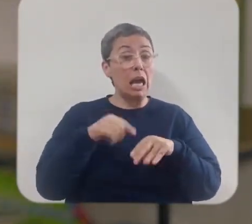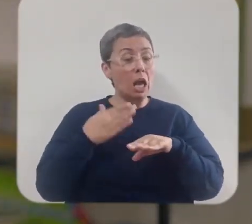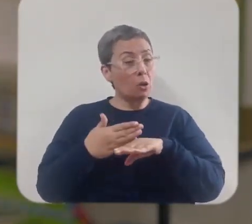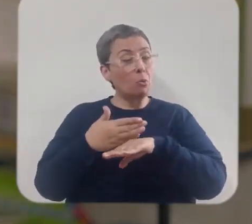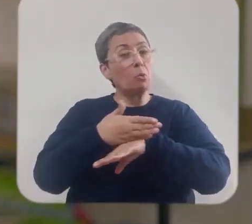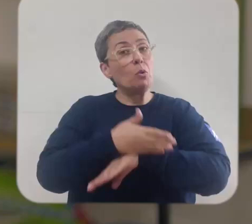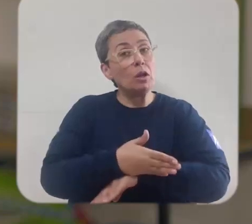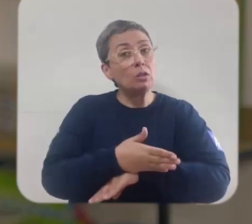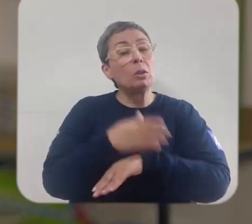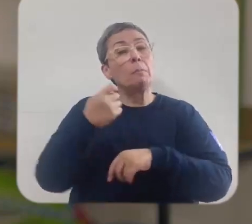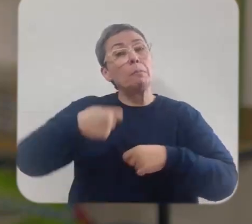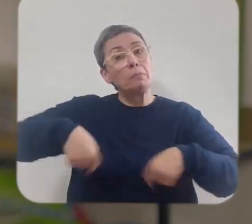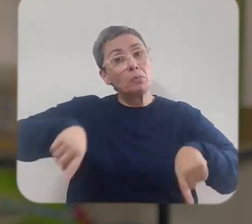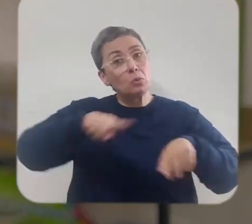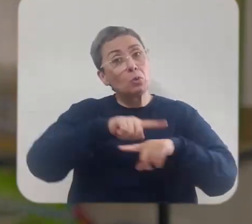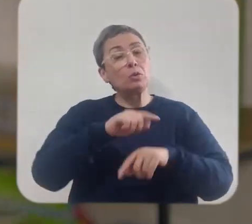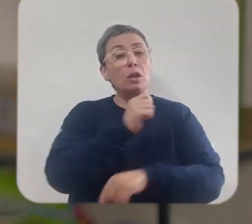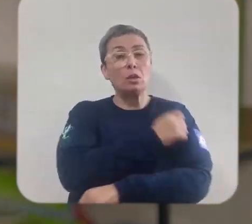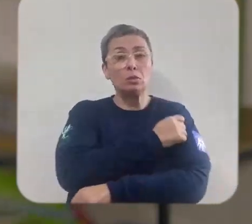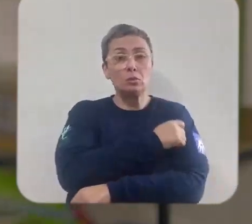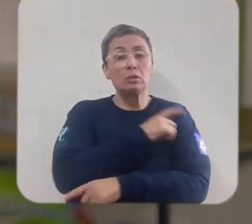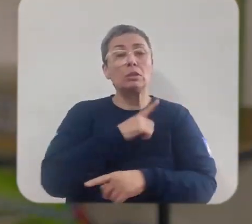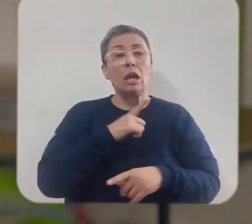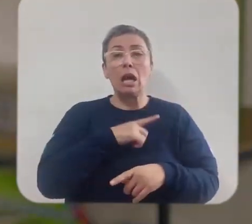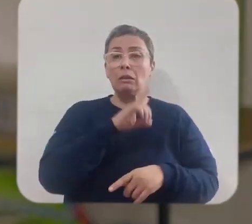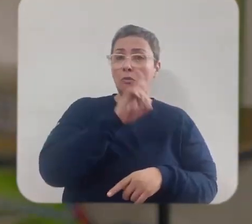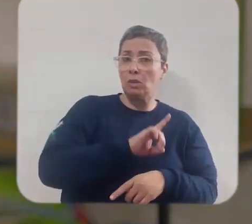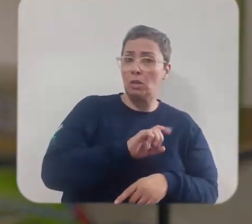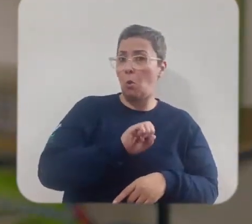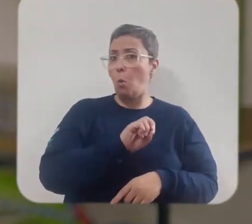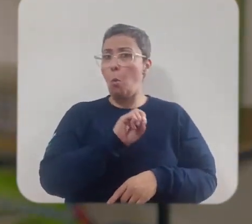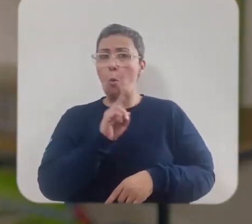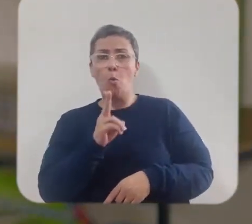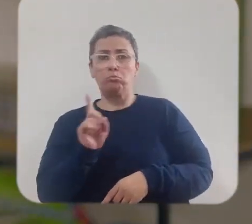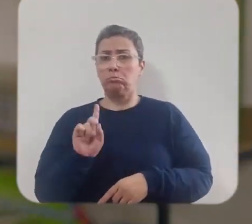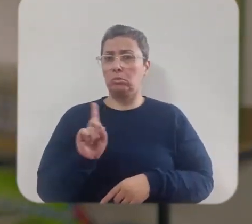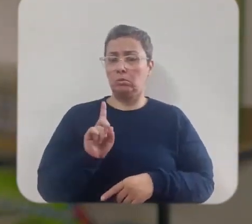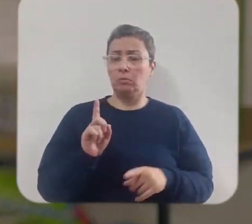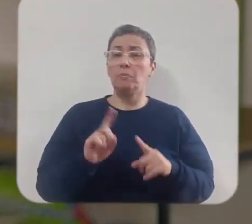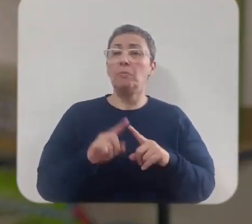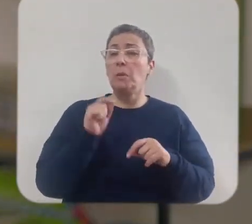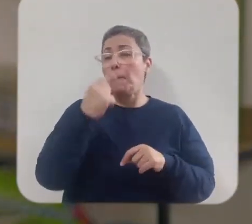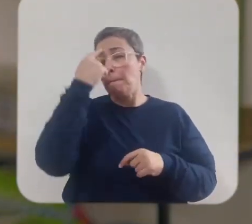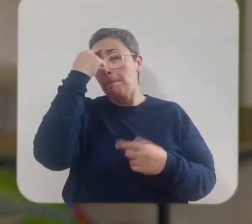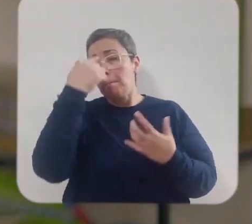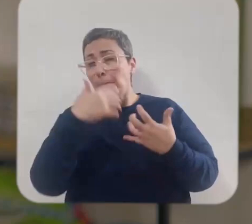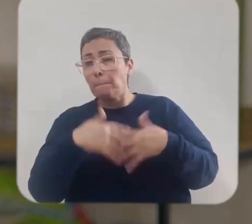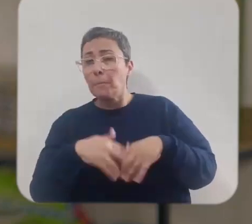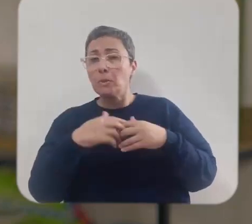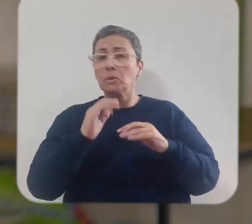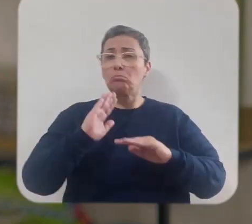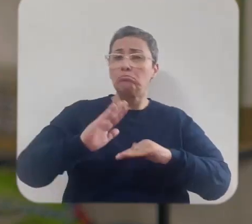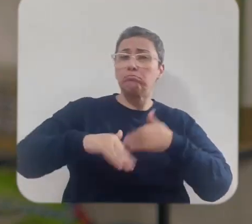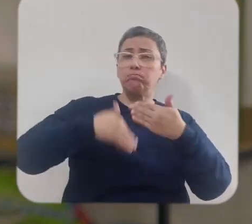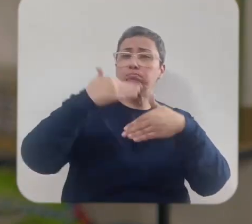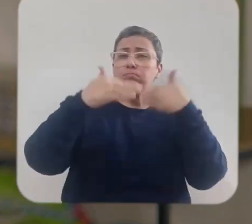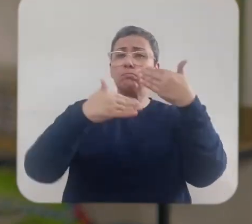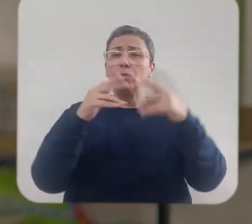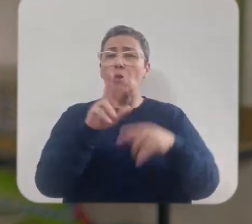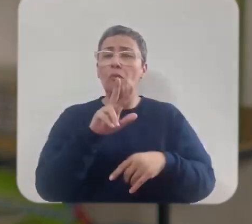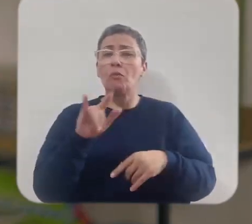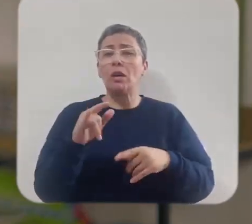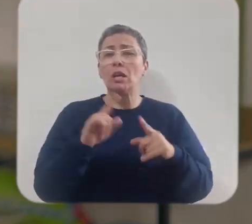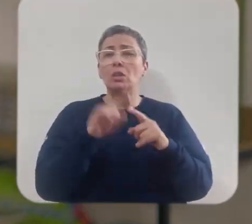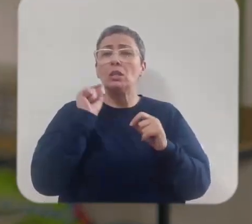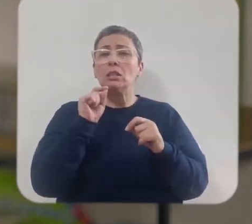este acesso todos os educandos têm, com e sem deficiência. Aí nós vamos pensando nessa construção,